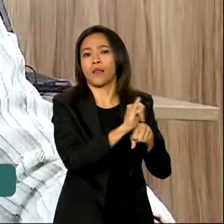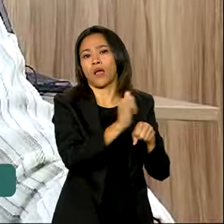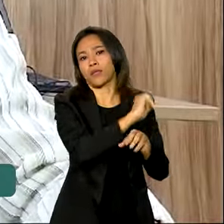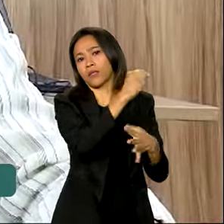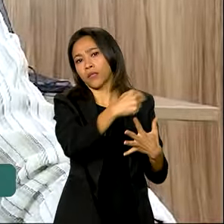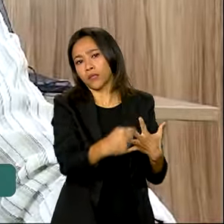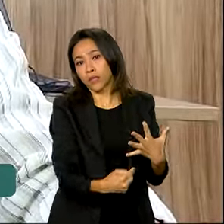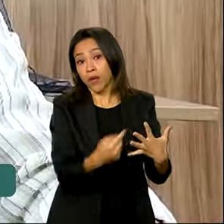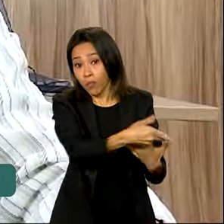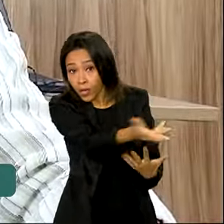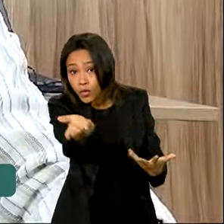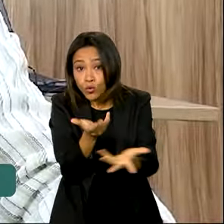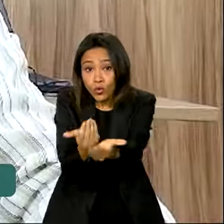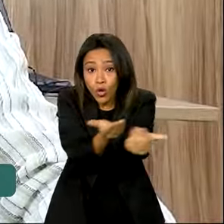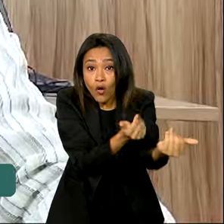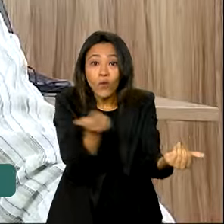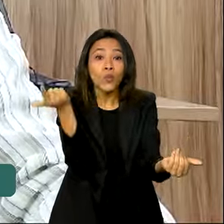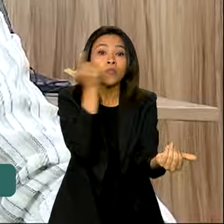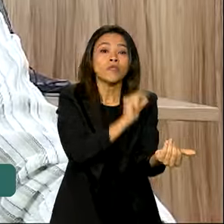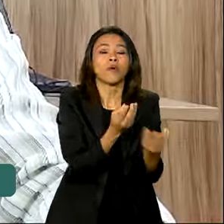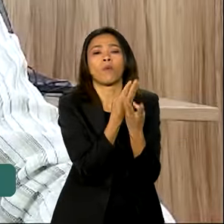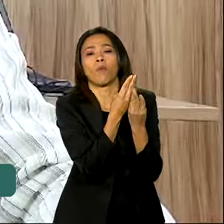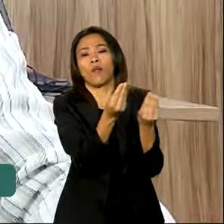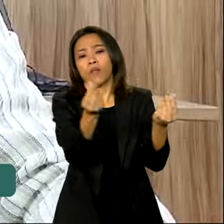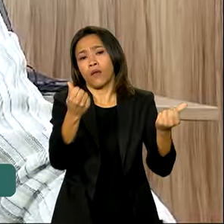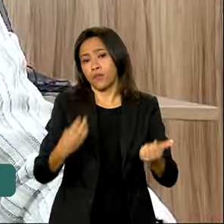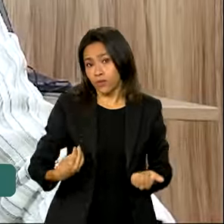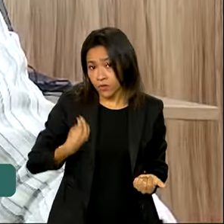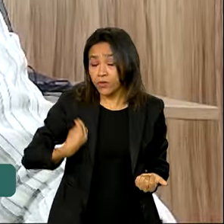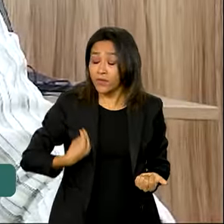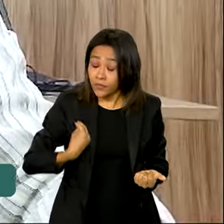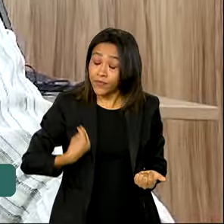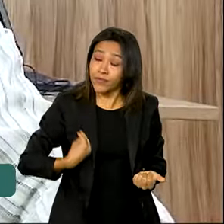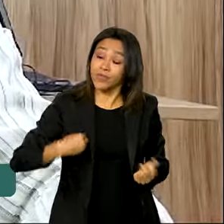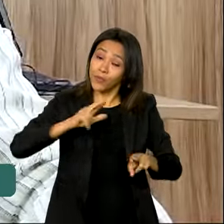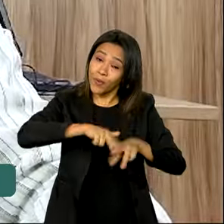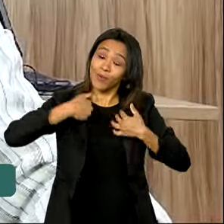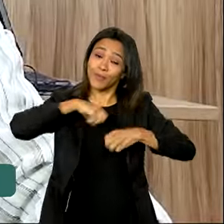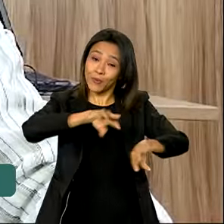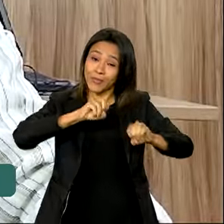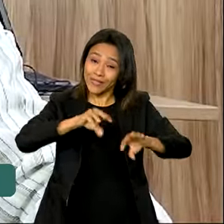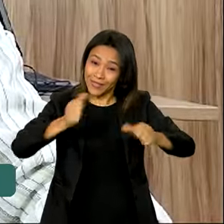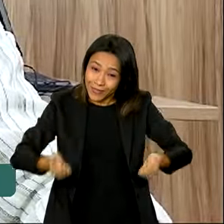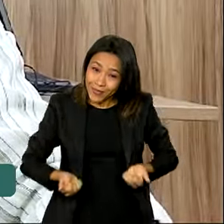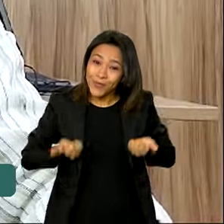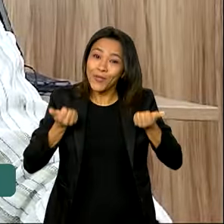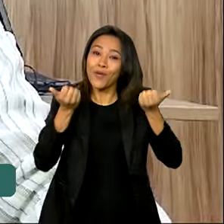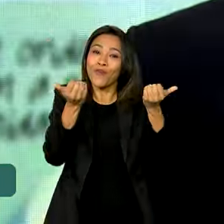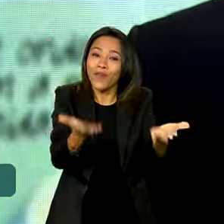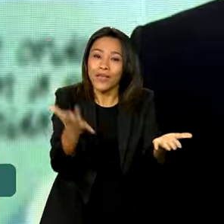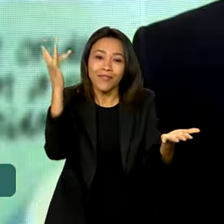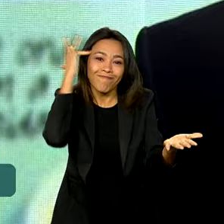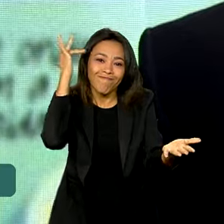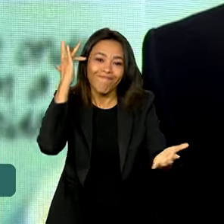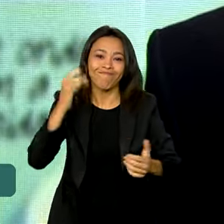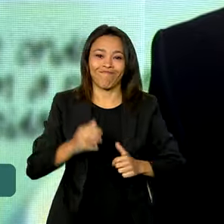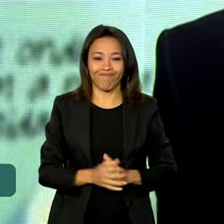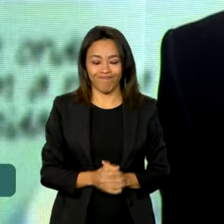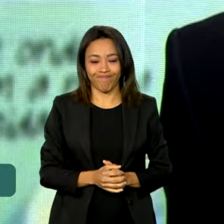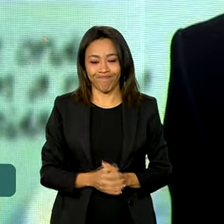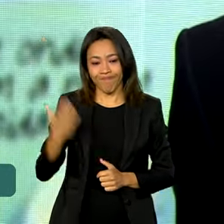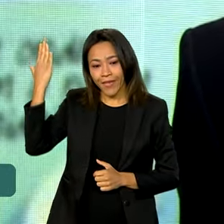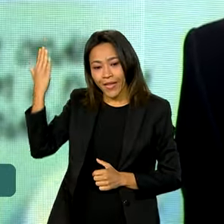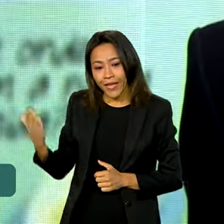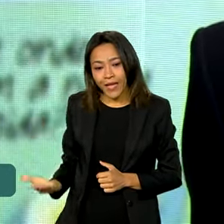brasileira tenha qualidade de vida a partir da qualidade da educação que é recebida. A partir